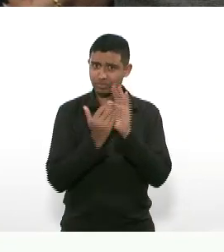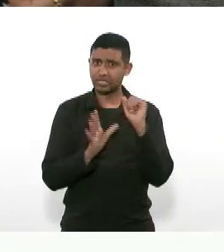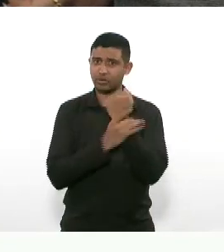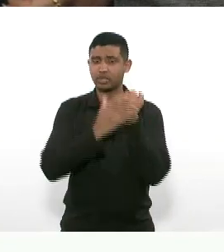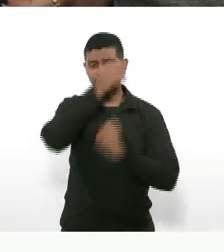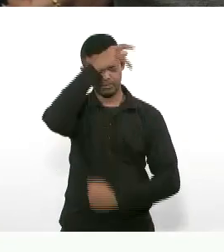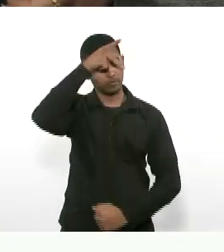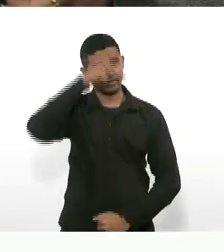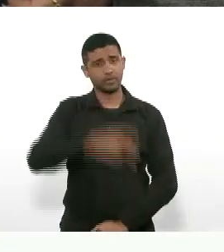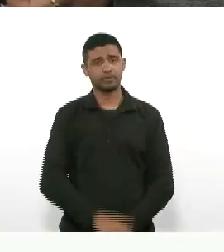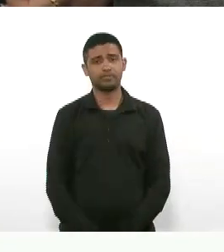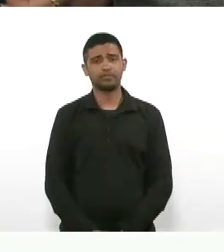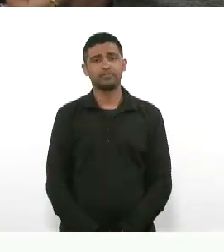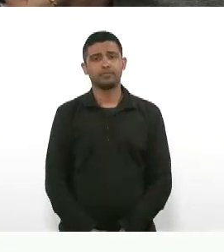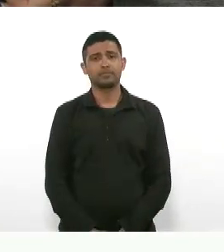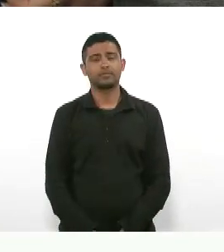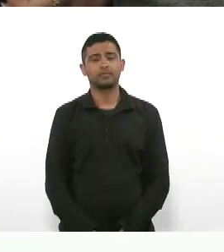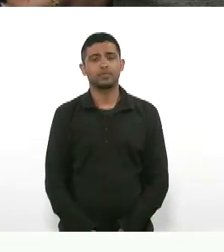né?